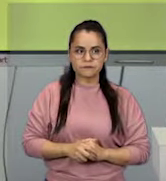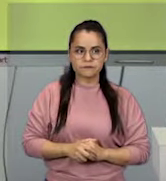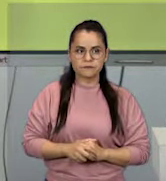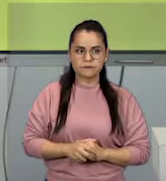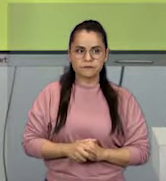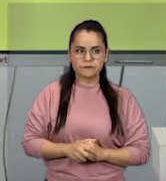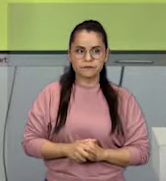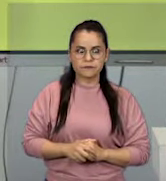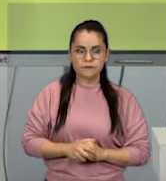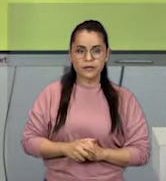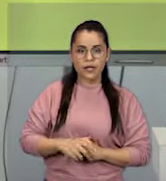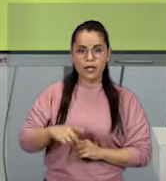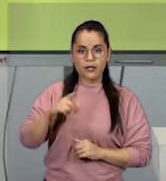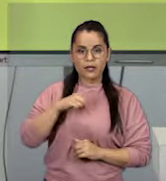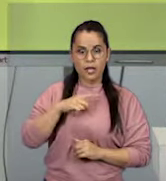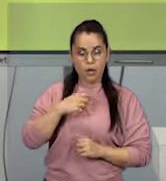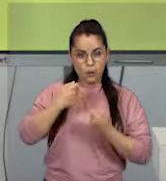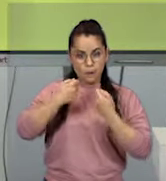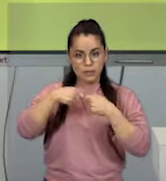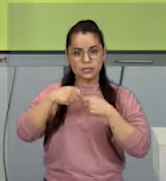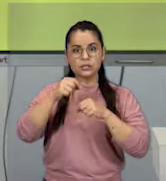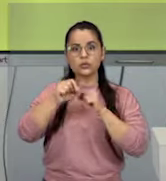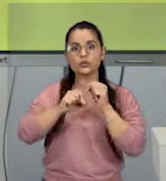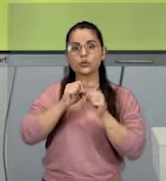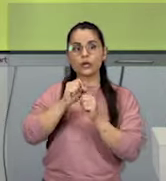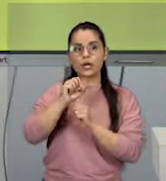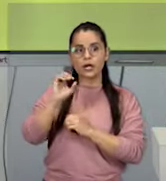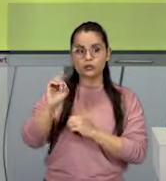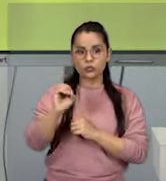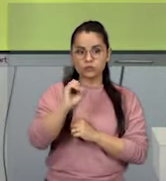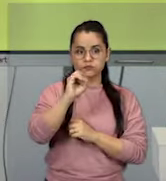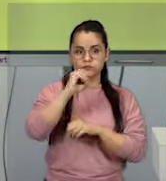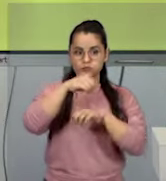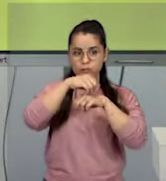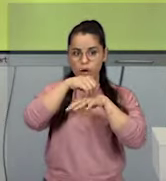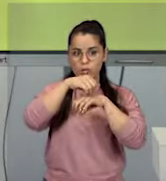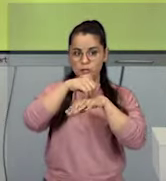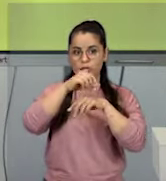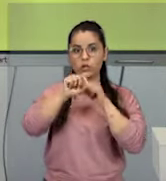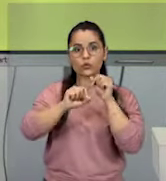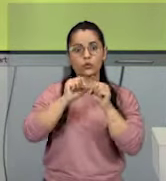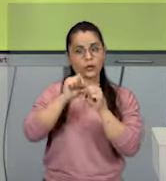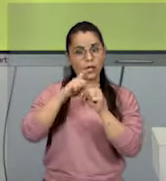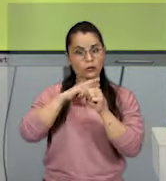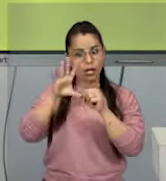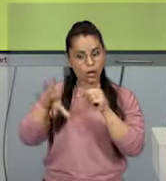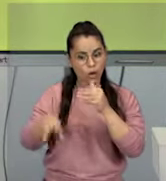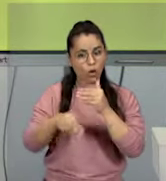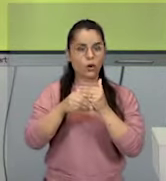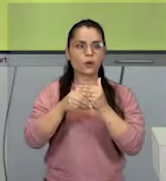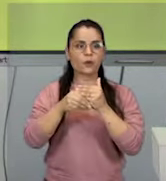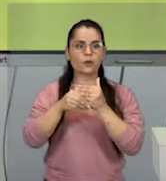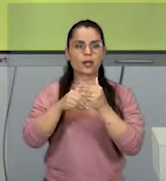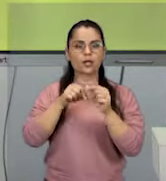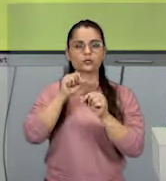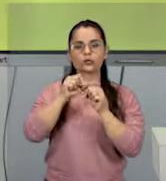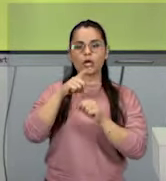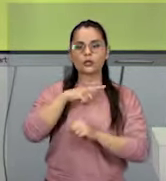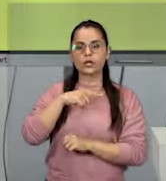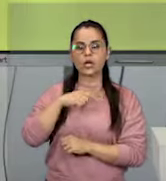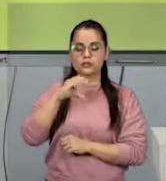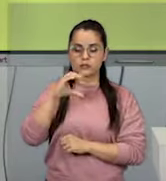a combustão ela se dá na presença de oxigênio e quando a combustão é completa nós temos